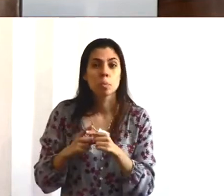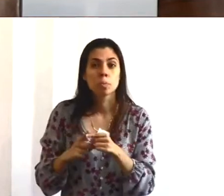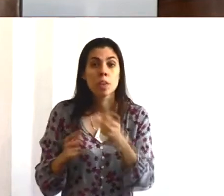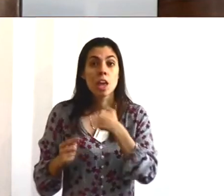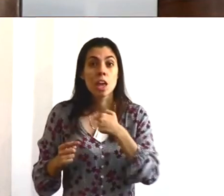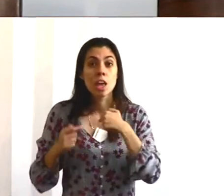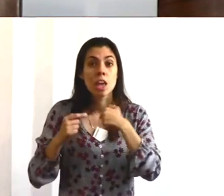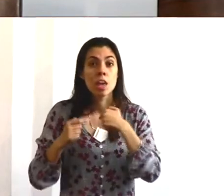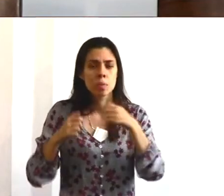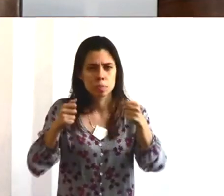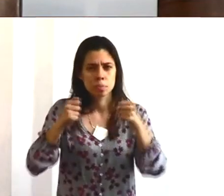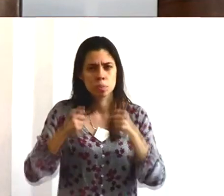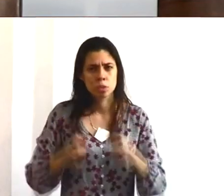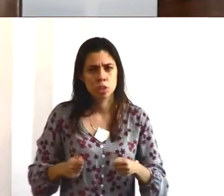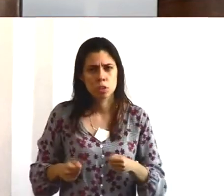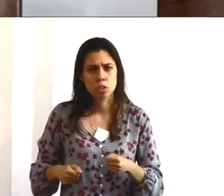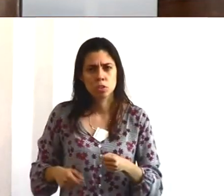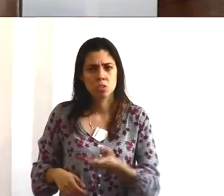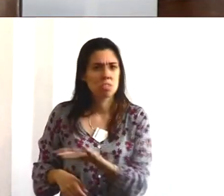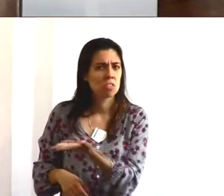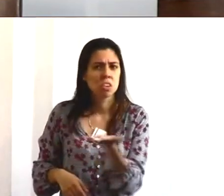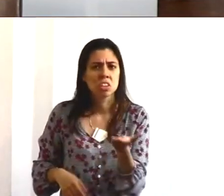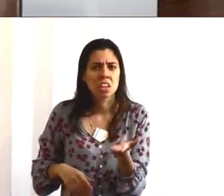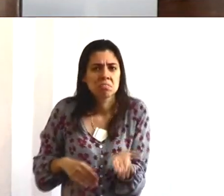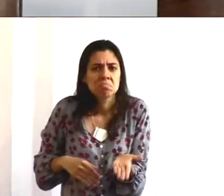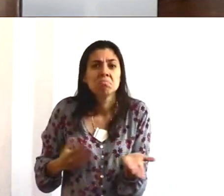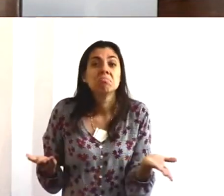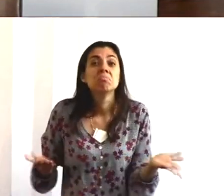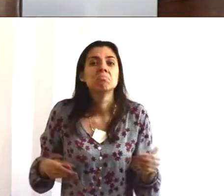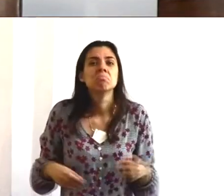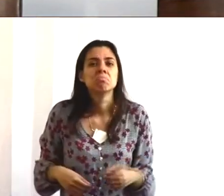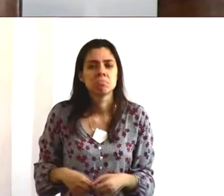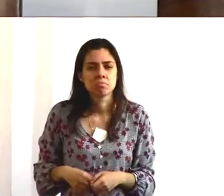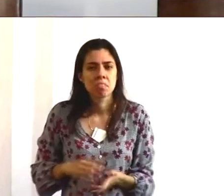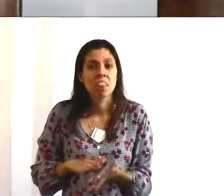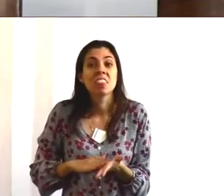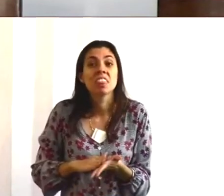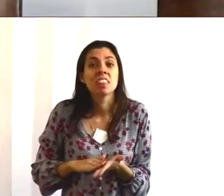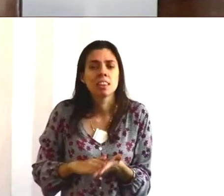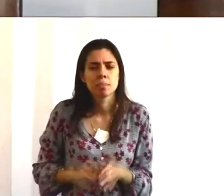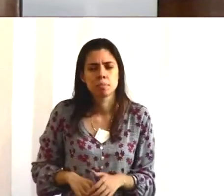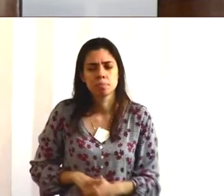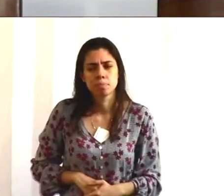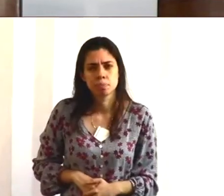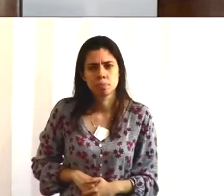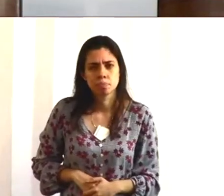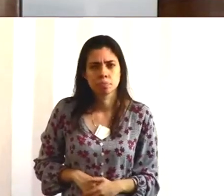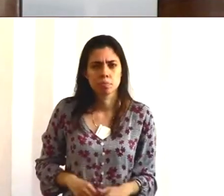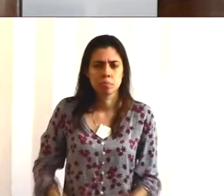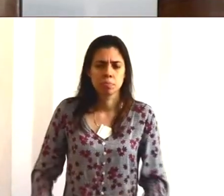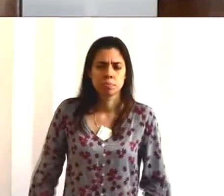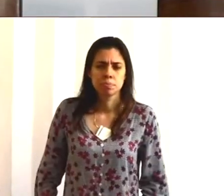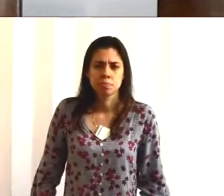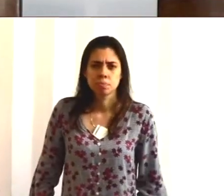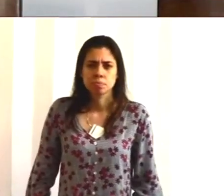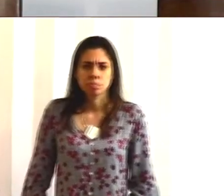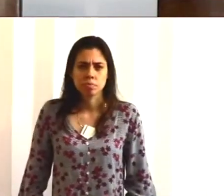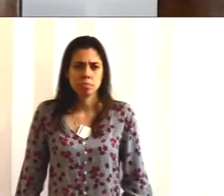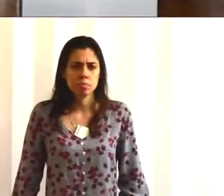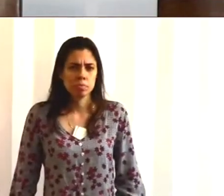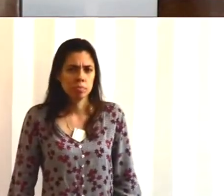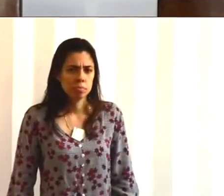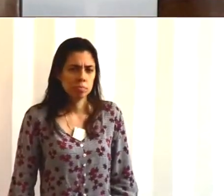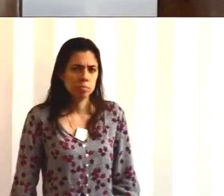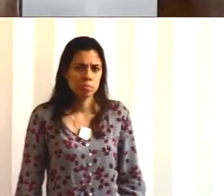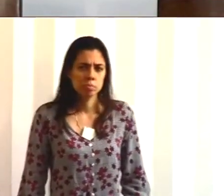Mas nós precisamos parar para pensar também na nossa vida cristã, porque muitas vezes as tormentas estão